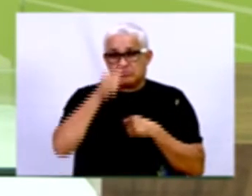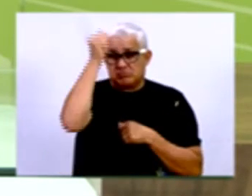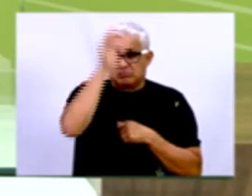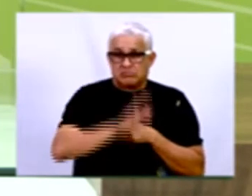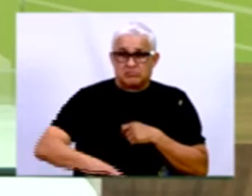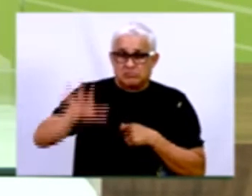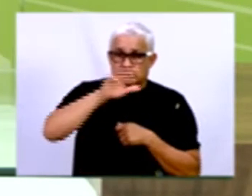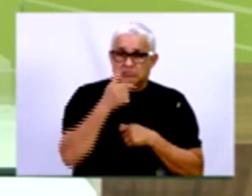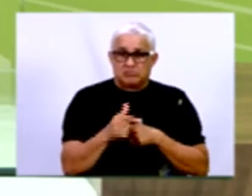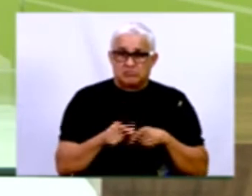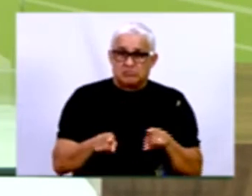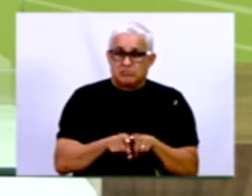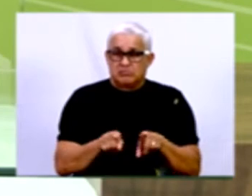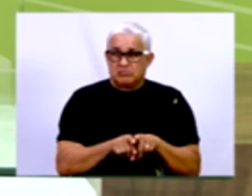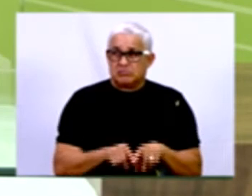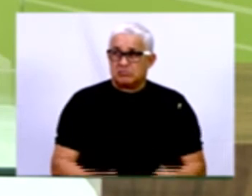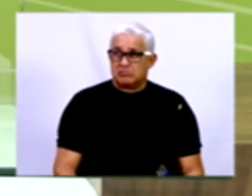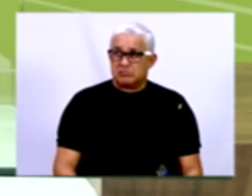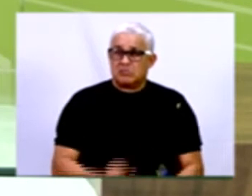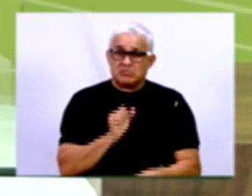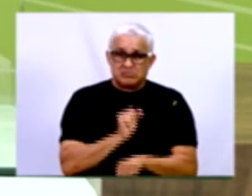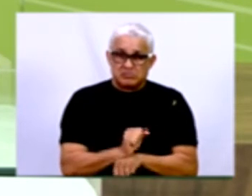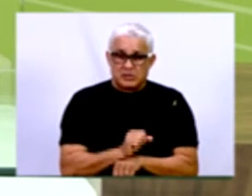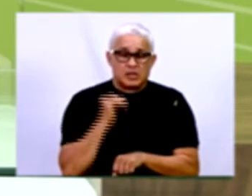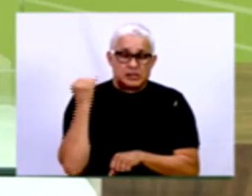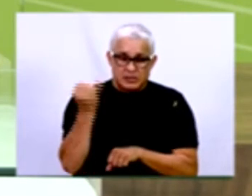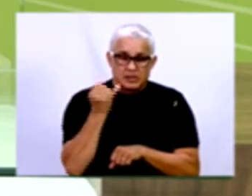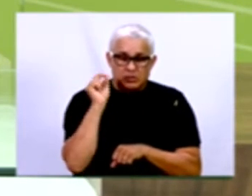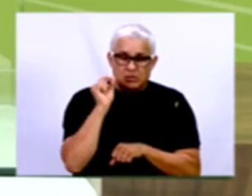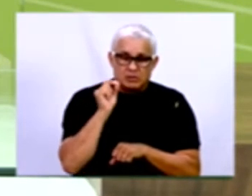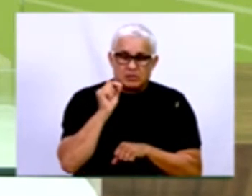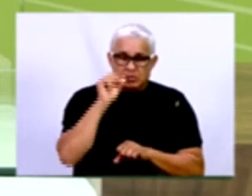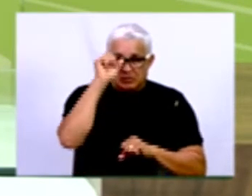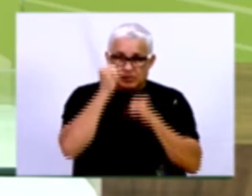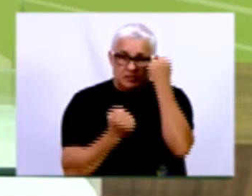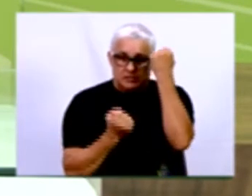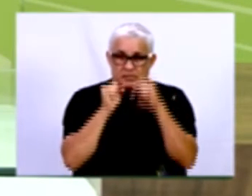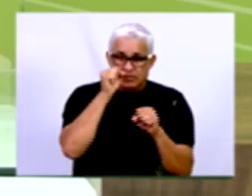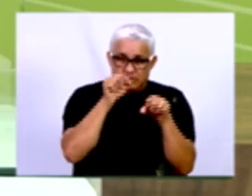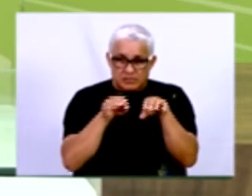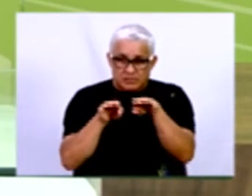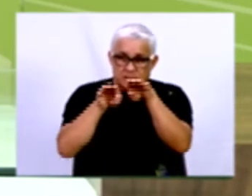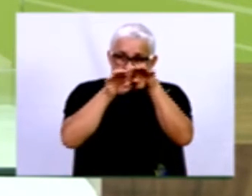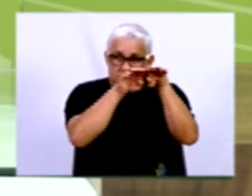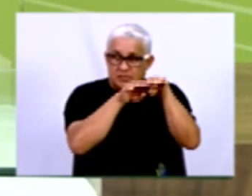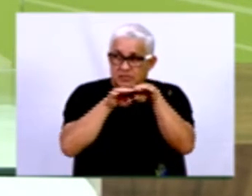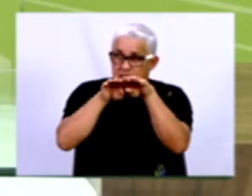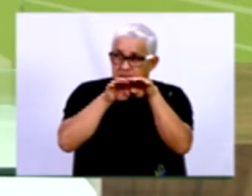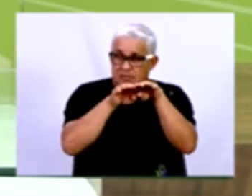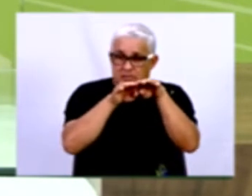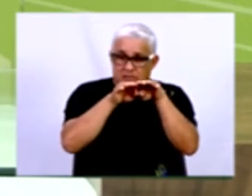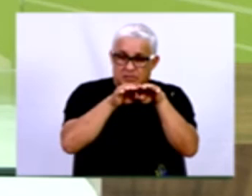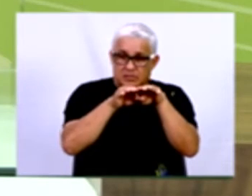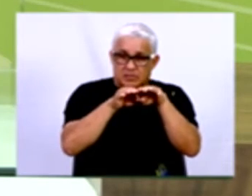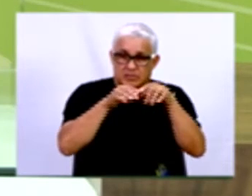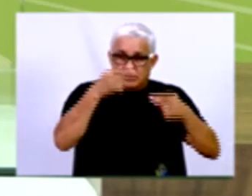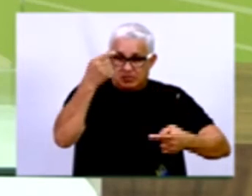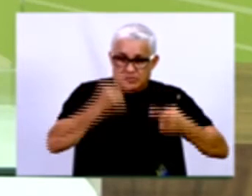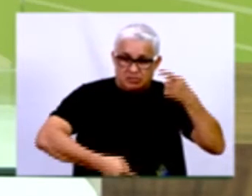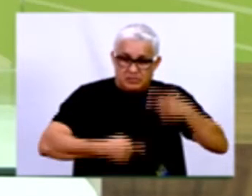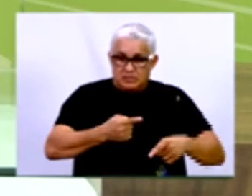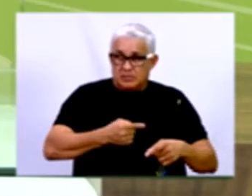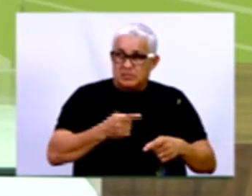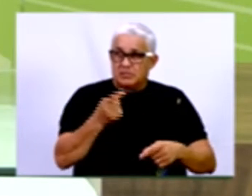e sem geração de riqueza nacional. Por isso, é importante produzir aí um equilíbrio na nossa política fiscal, na nossa